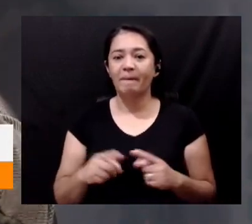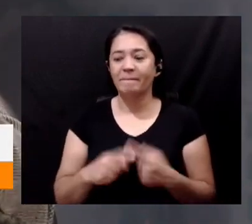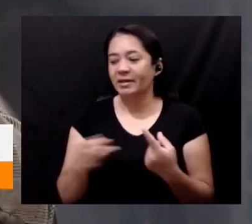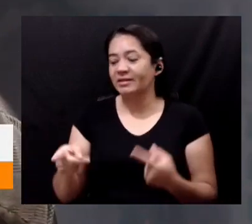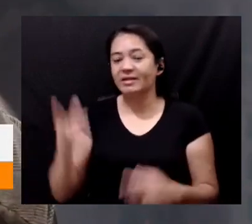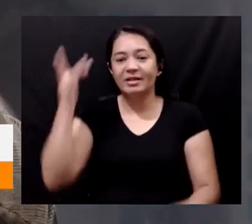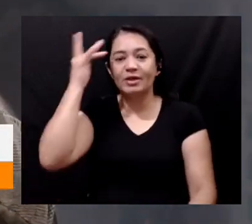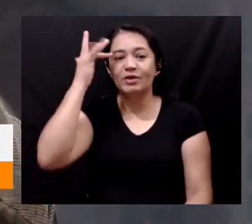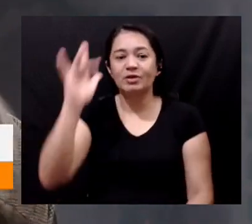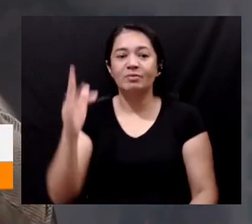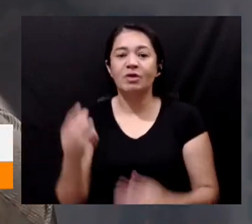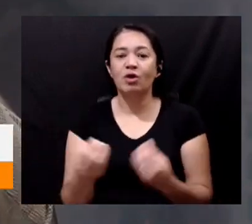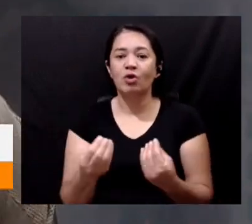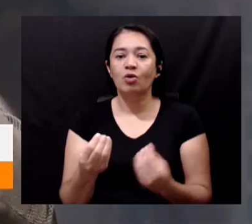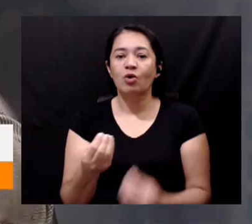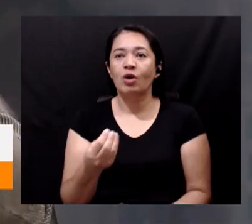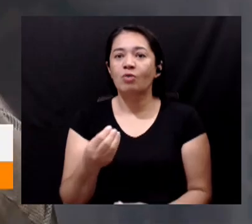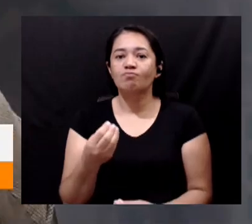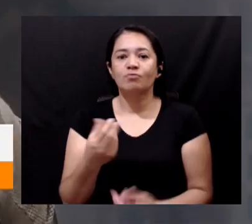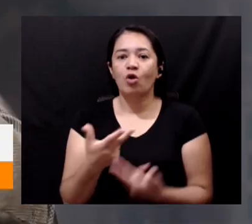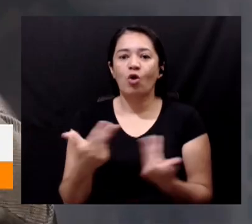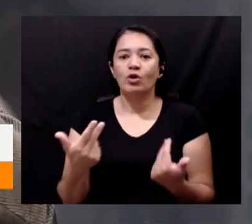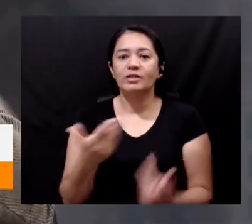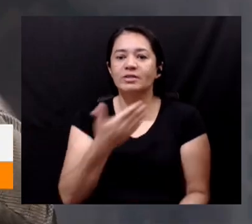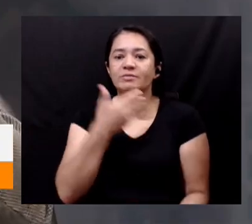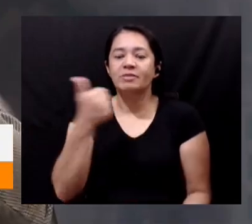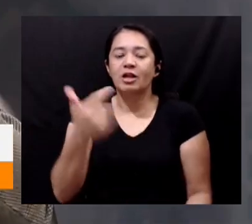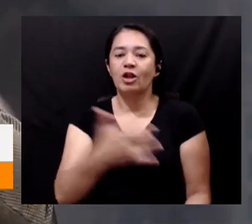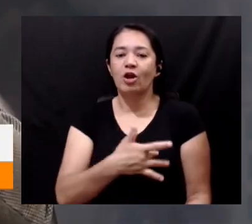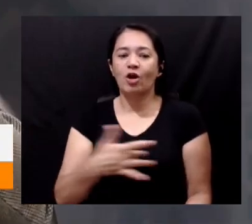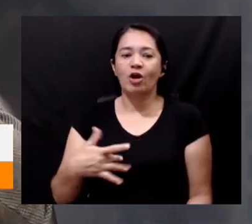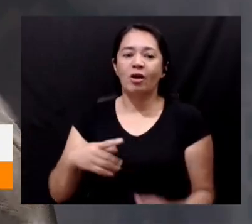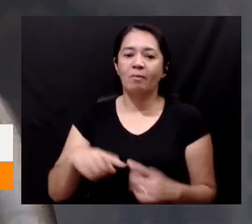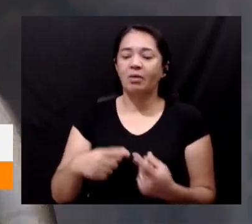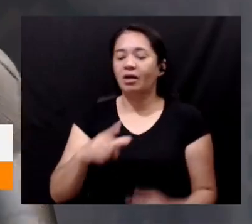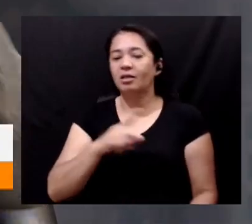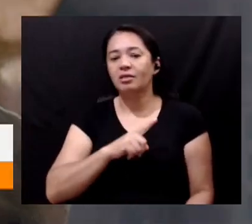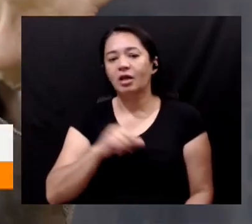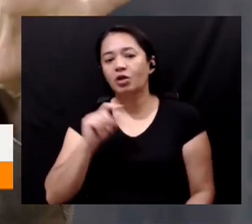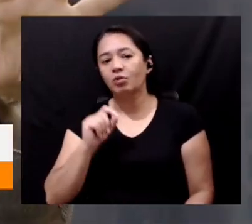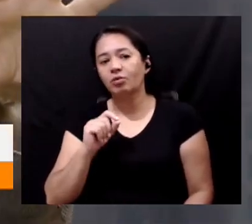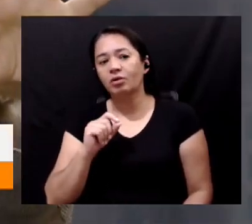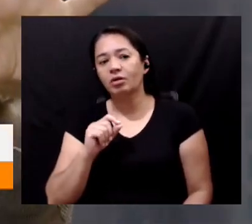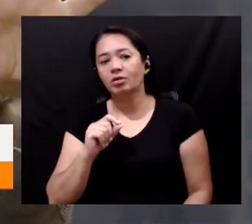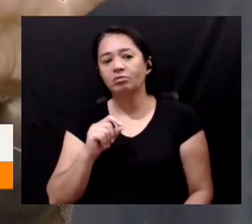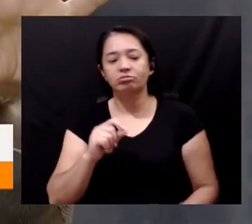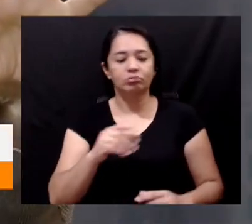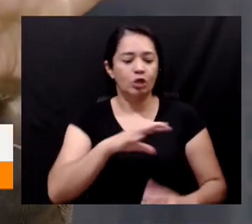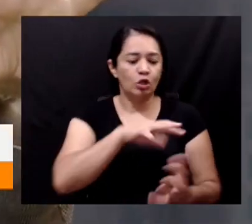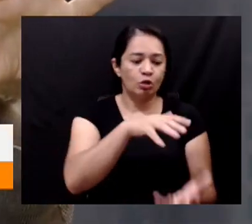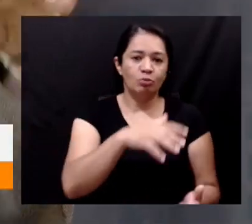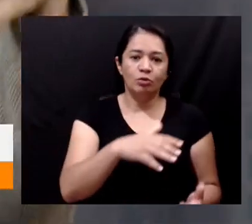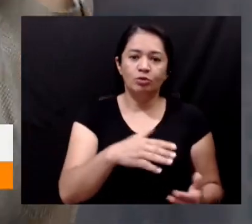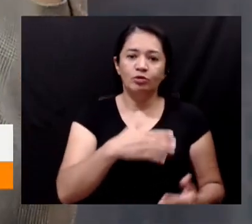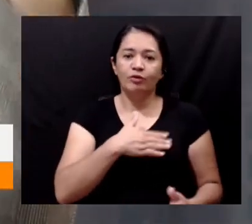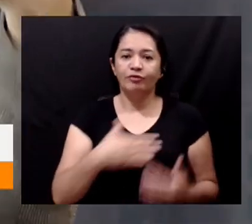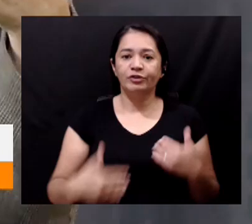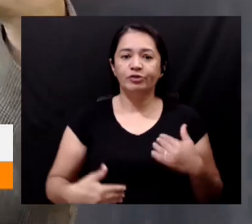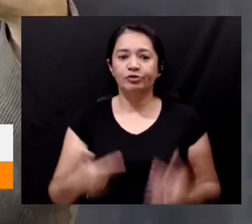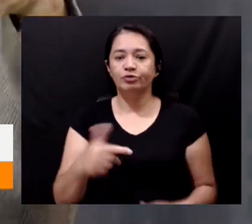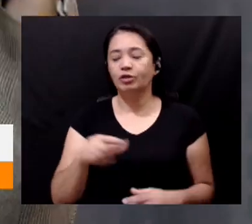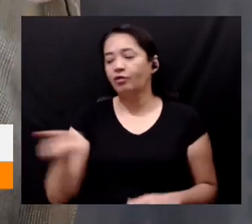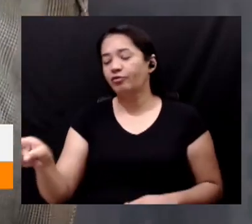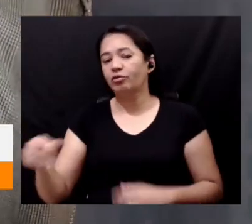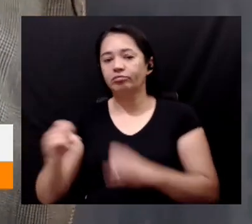mais saudável, mas ele vai no que tem. No mundo físico não tem, eu vou para o mundo virtual, né, sem